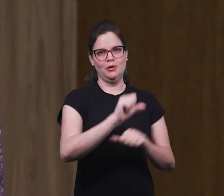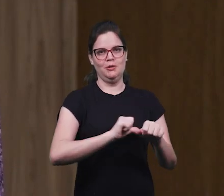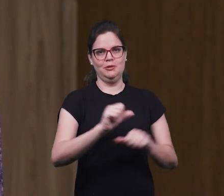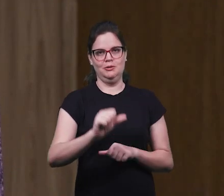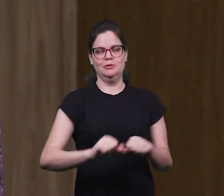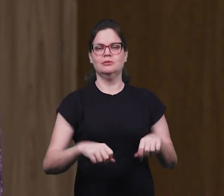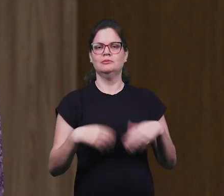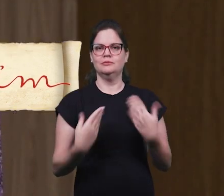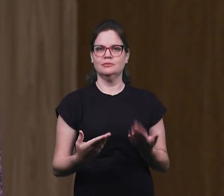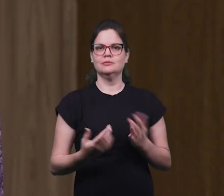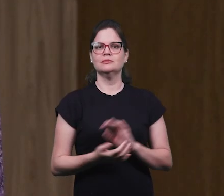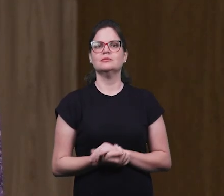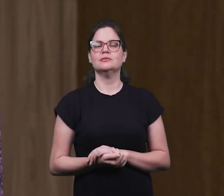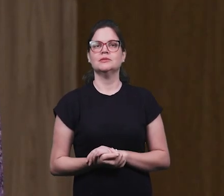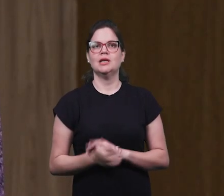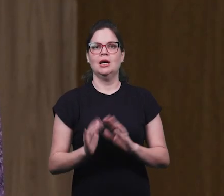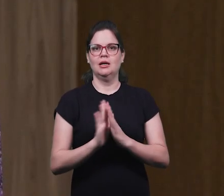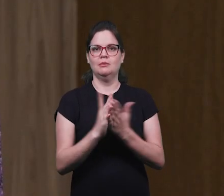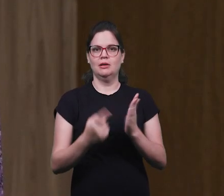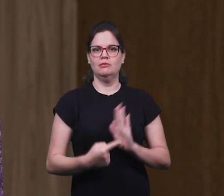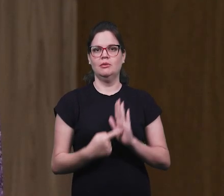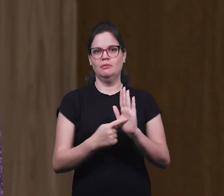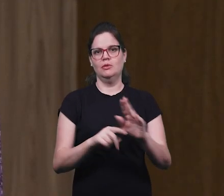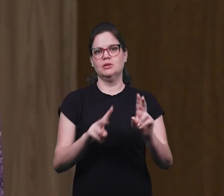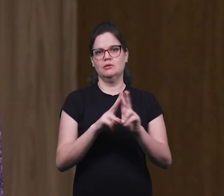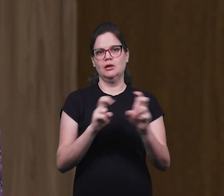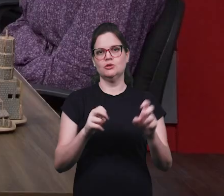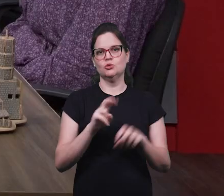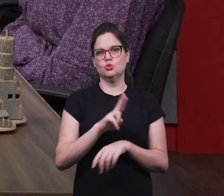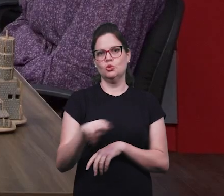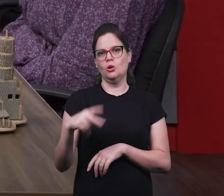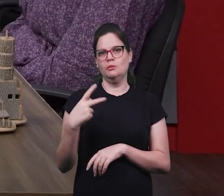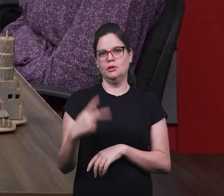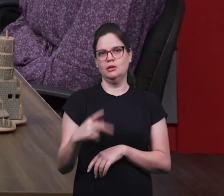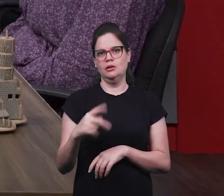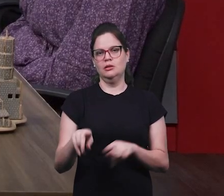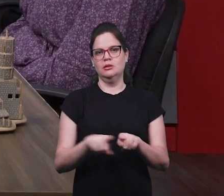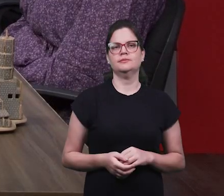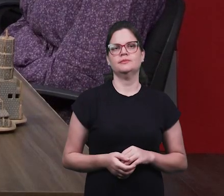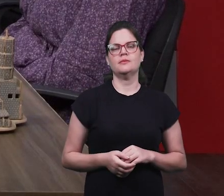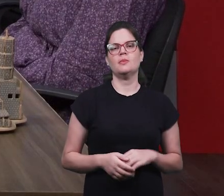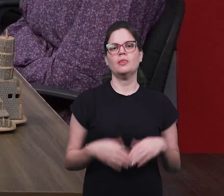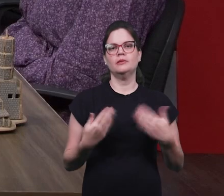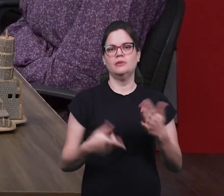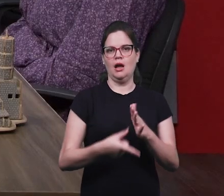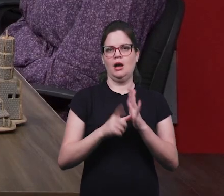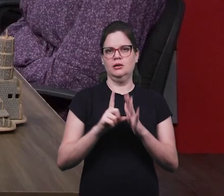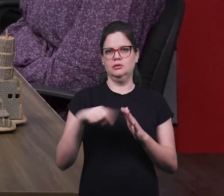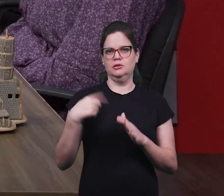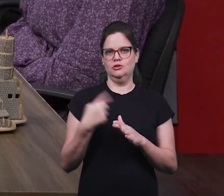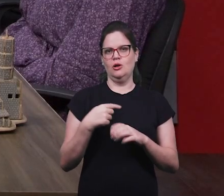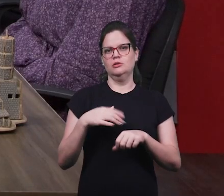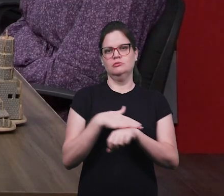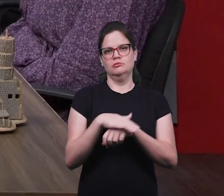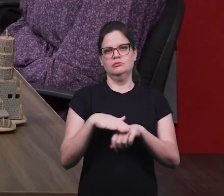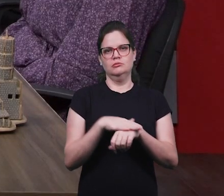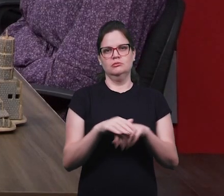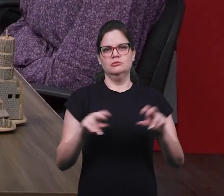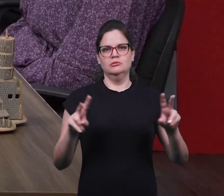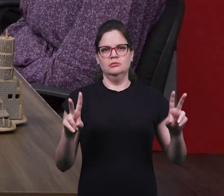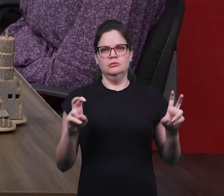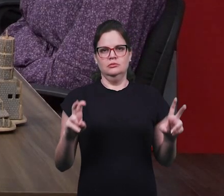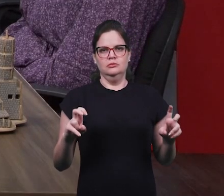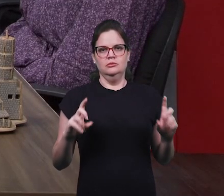fazer alguma consideração antes da gente entrar no assunto? Antes aqui do programa, nós estávamos comentando